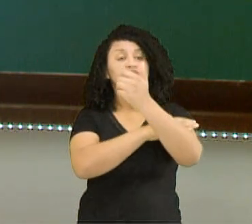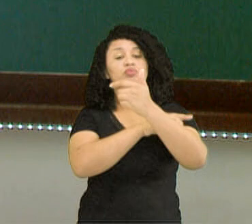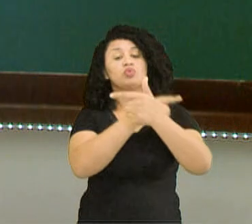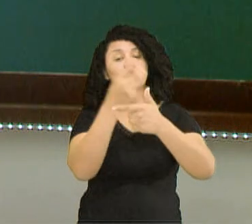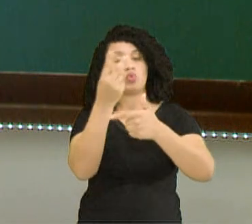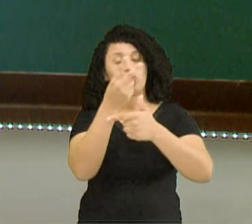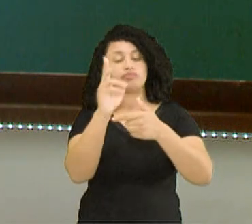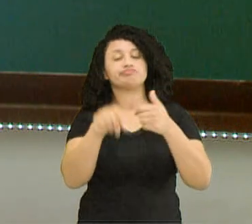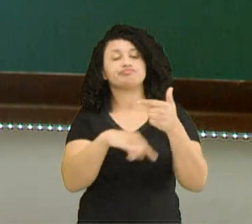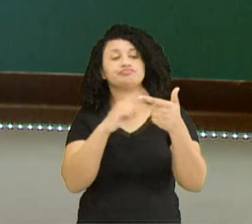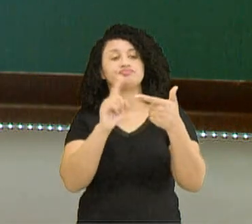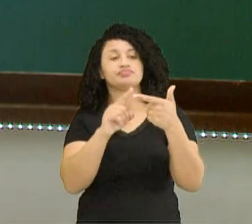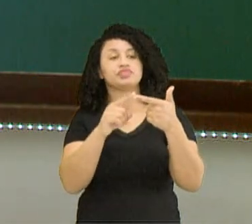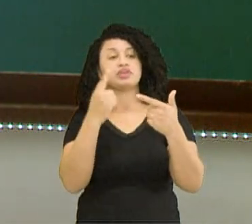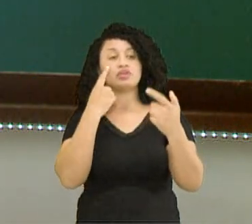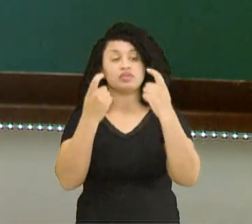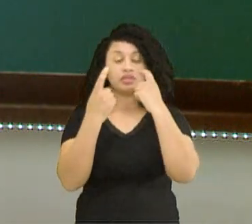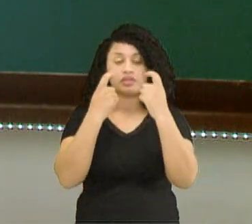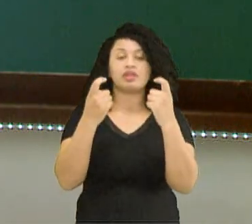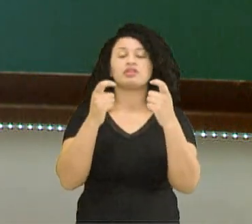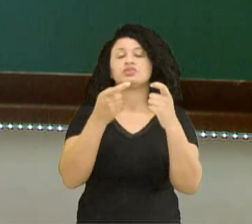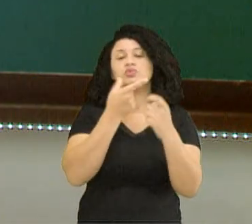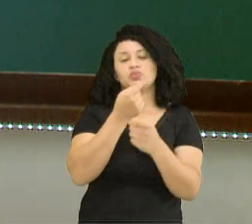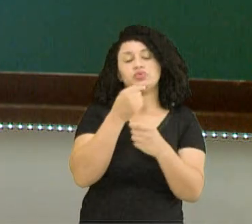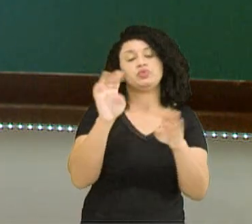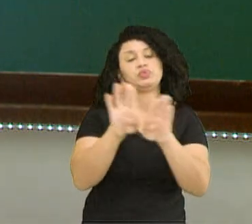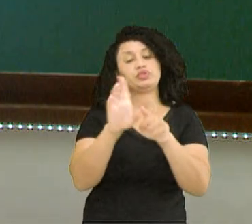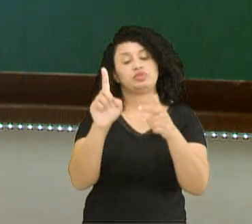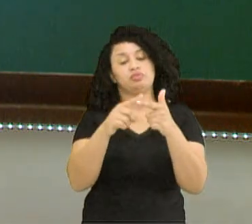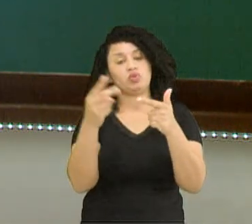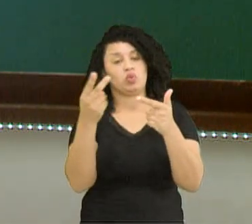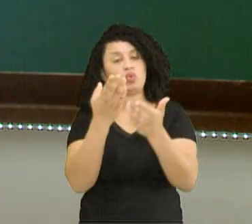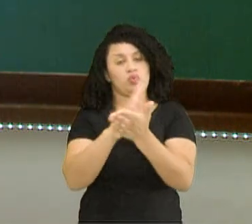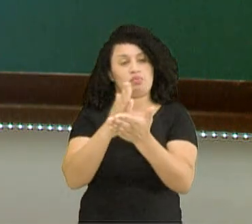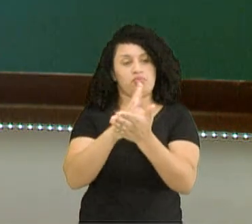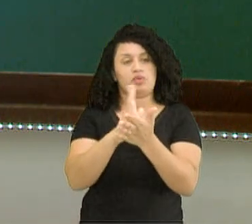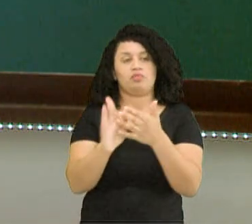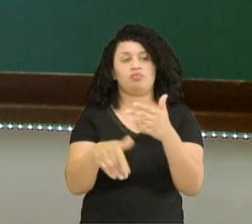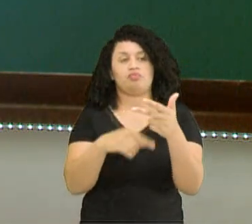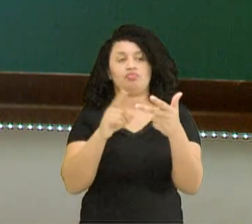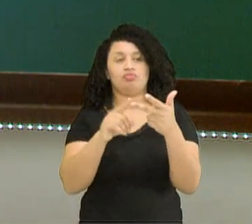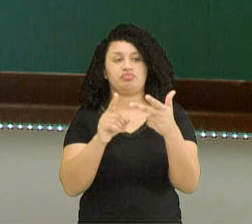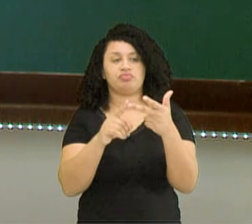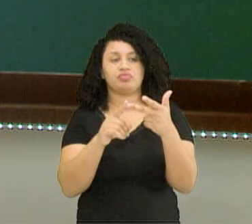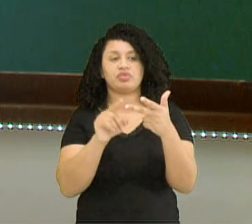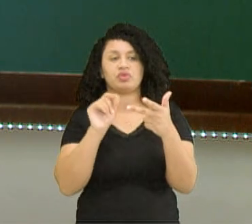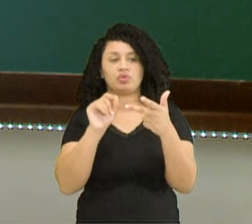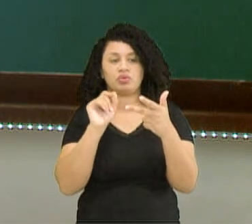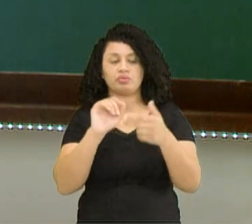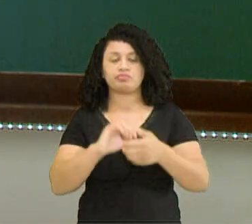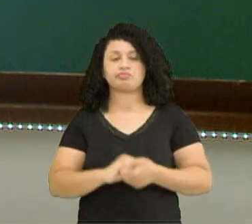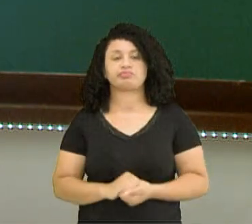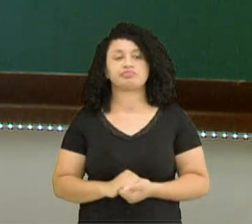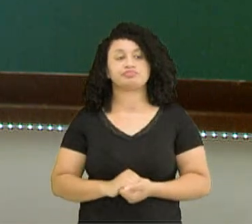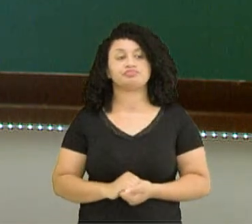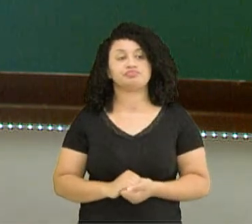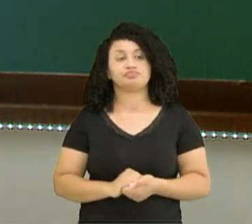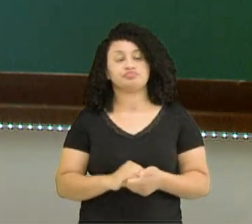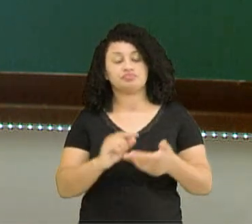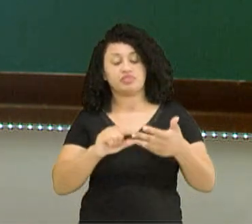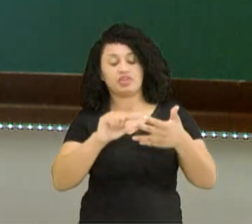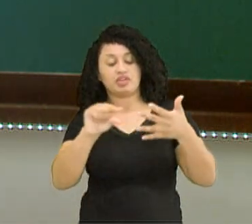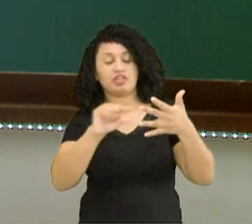2. Os interesses também no número 2. Being feminist is not seen a good thing. Gente,